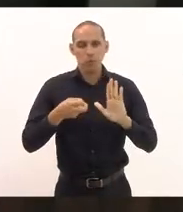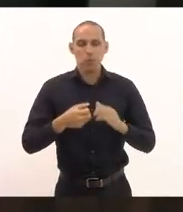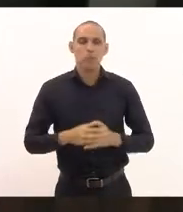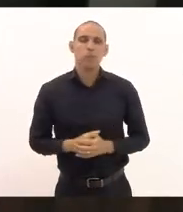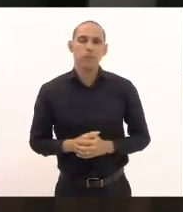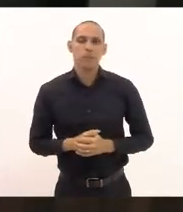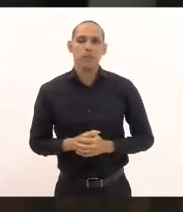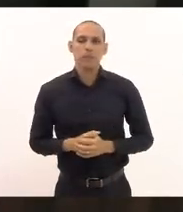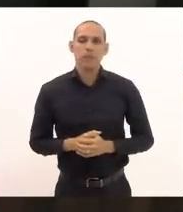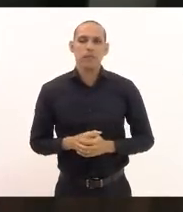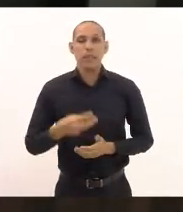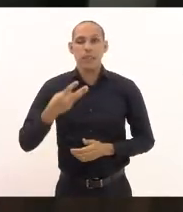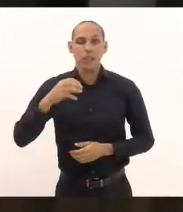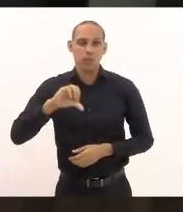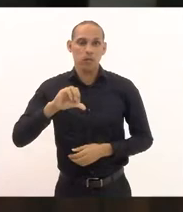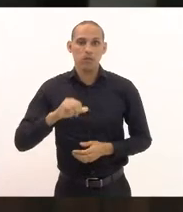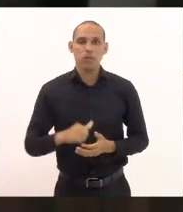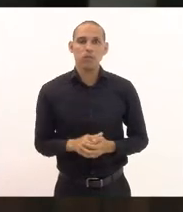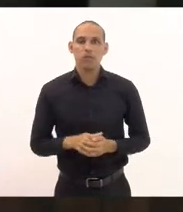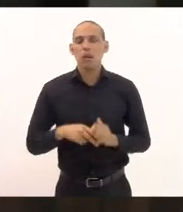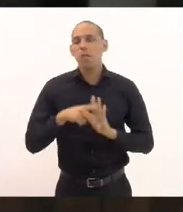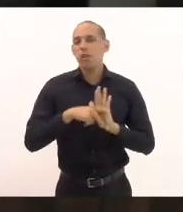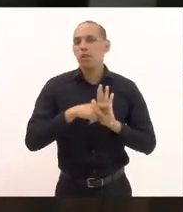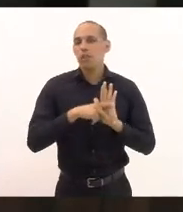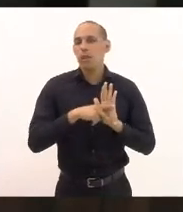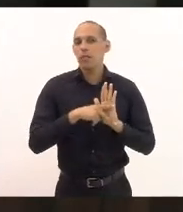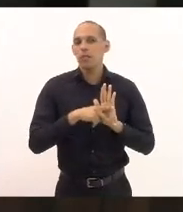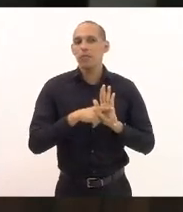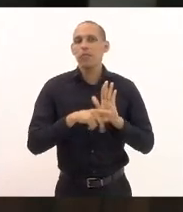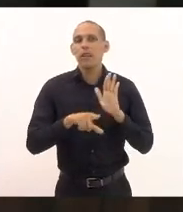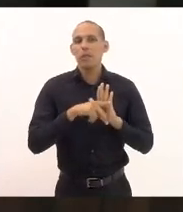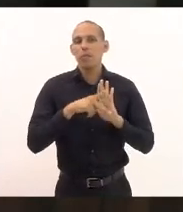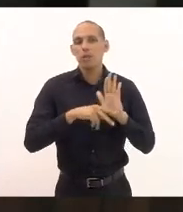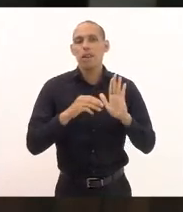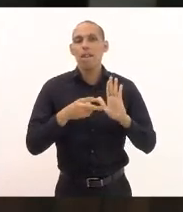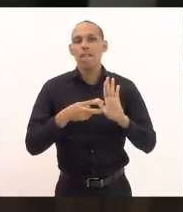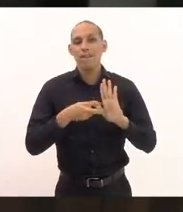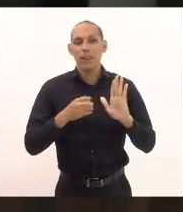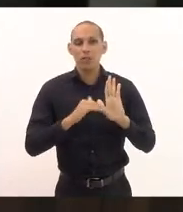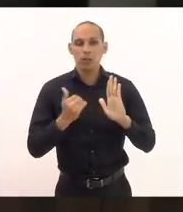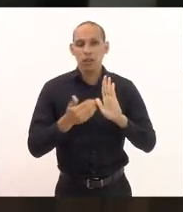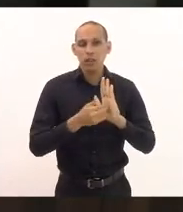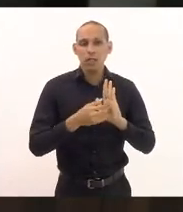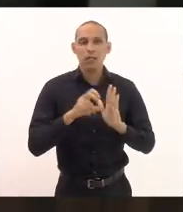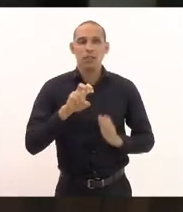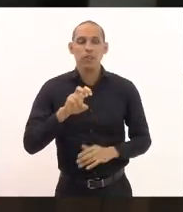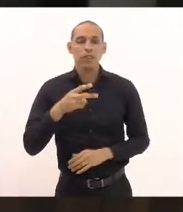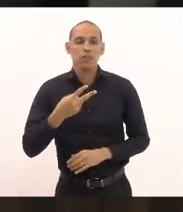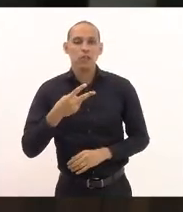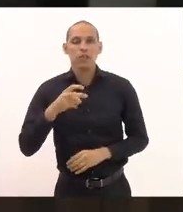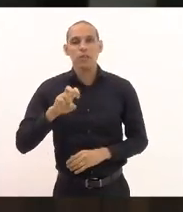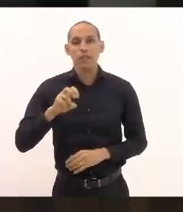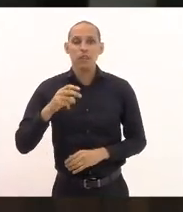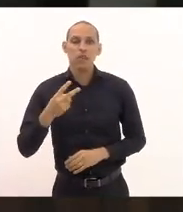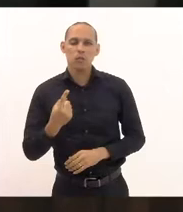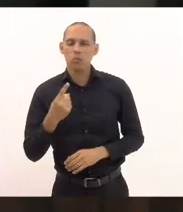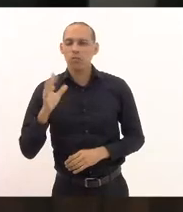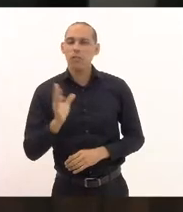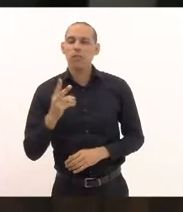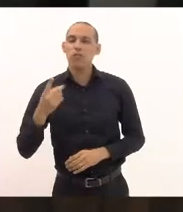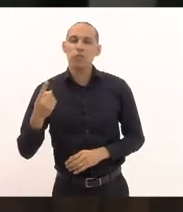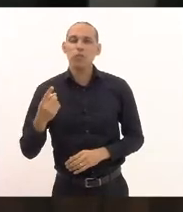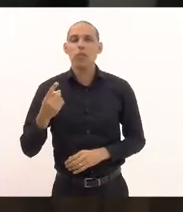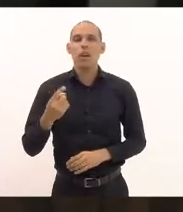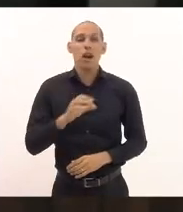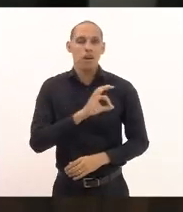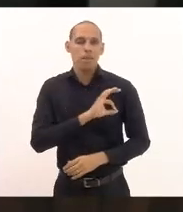Vetos. 39º projeto da pauta, veto total aposto ao projeto de lei 5202-21, de autoria dos deputados Marta